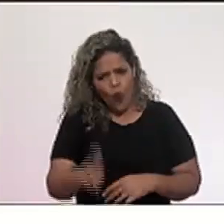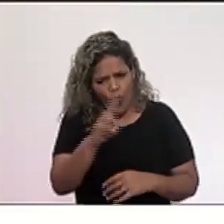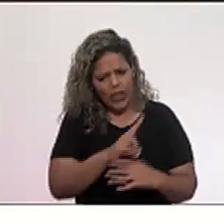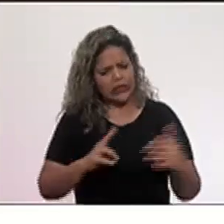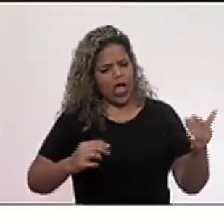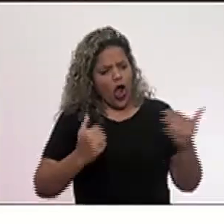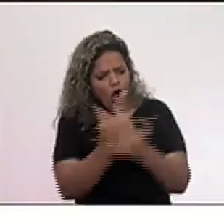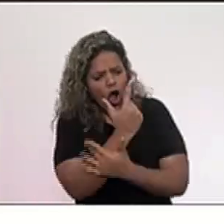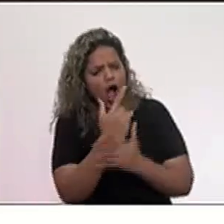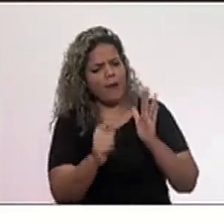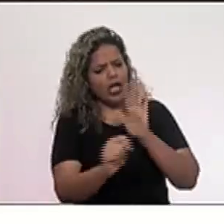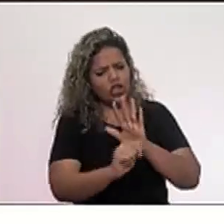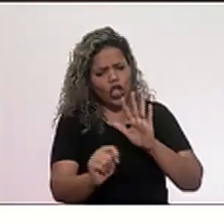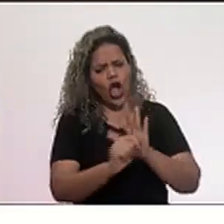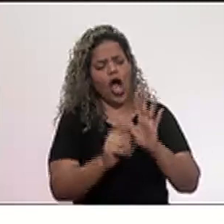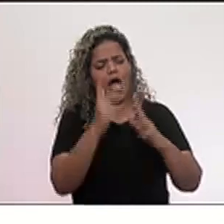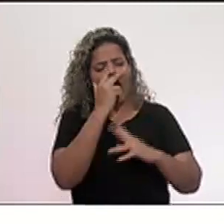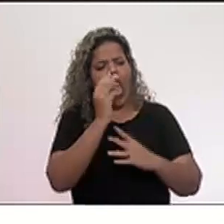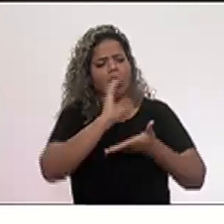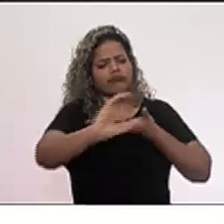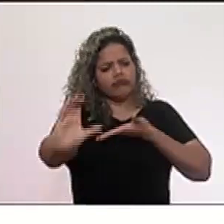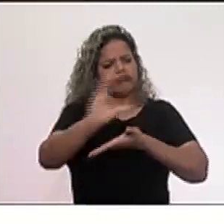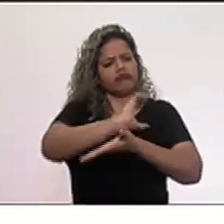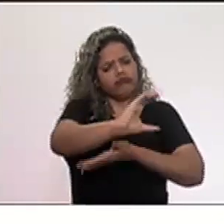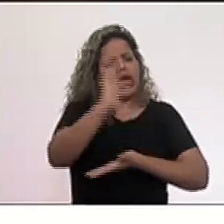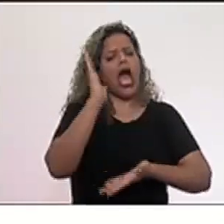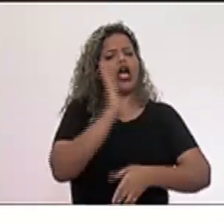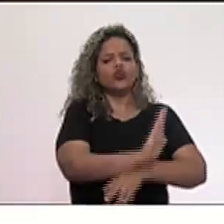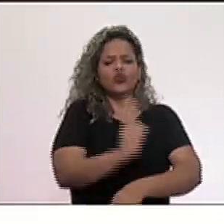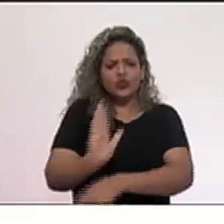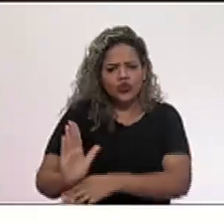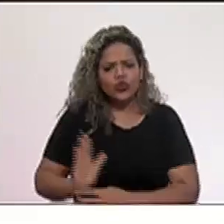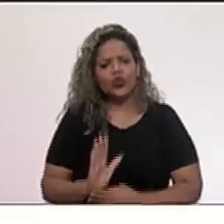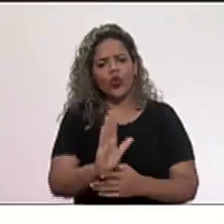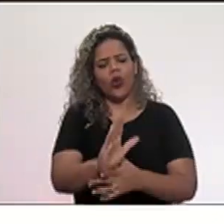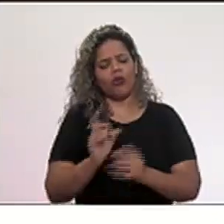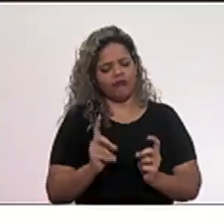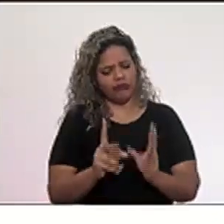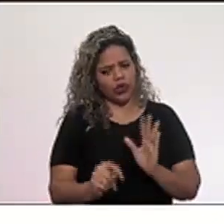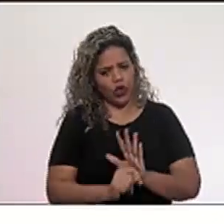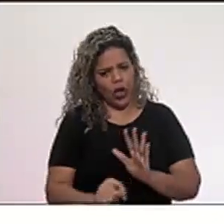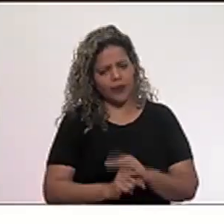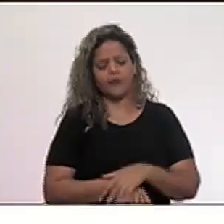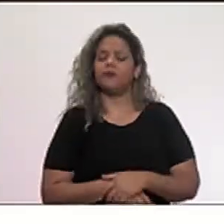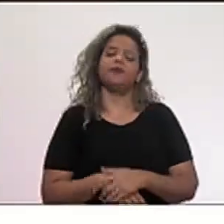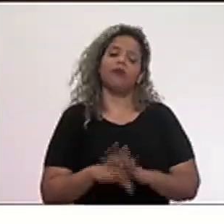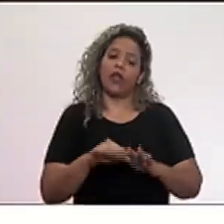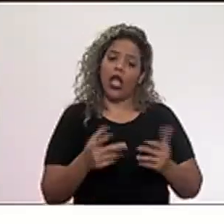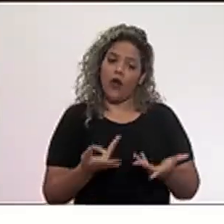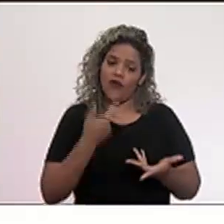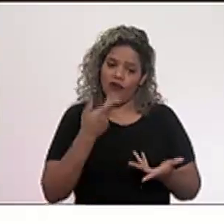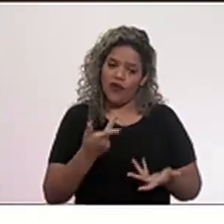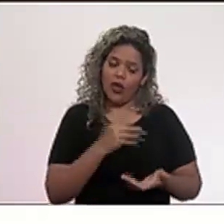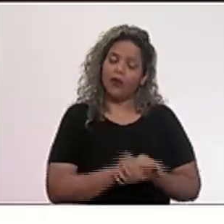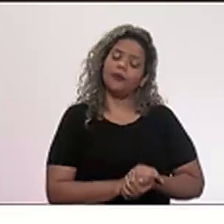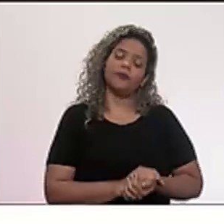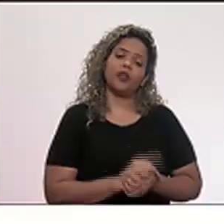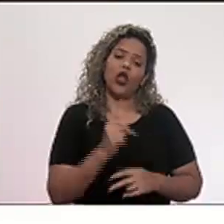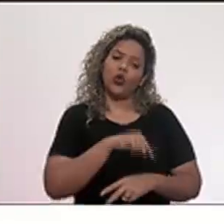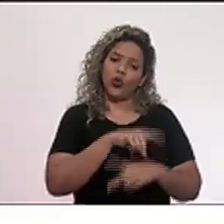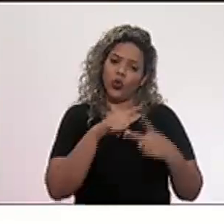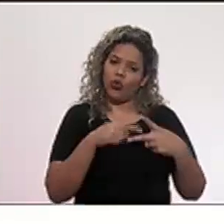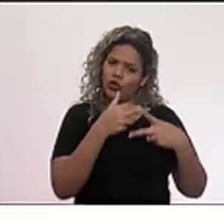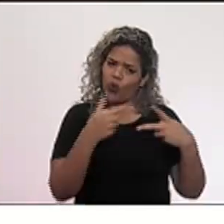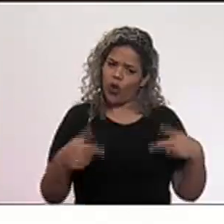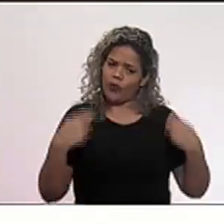compram a droga e dessa forma financiam esse absurdo que é o tráfico de drogas. Quero dizer, senhor presidente, duas